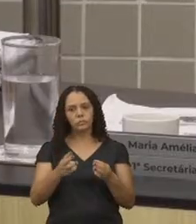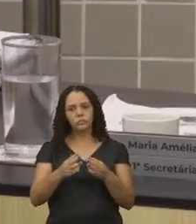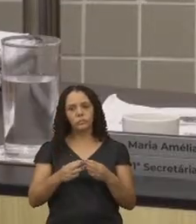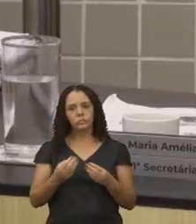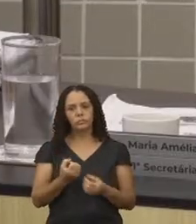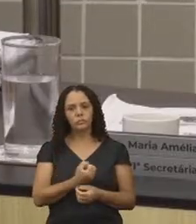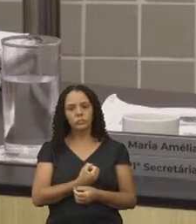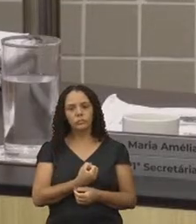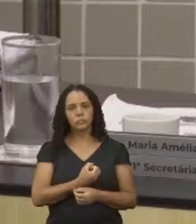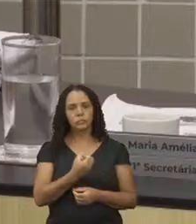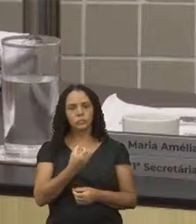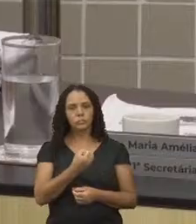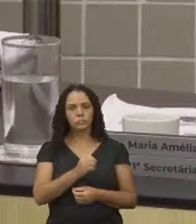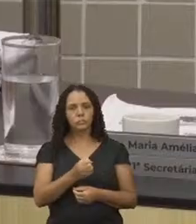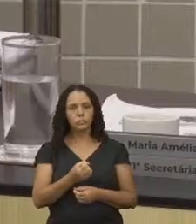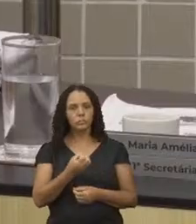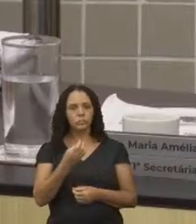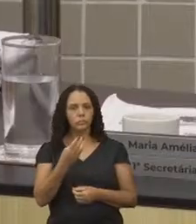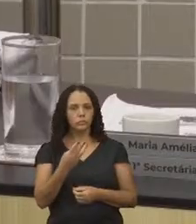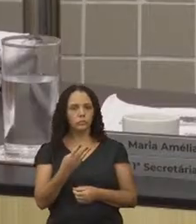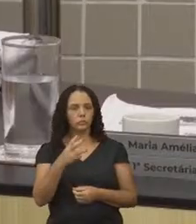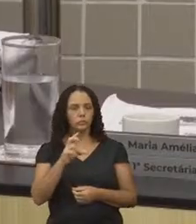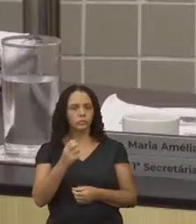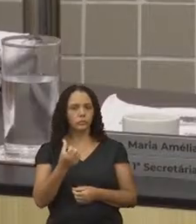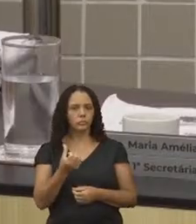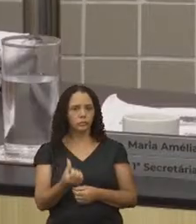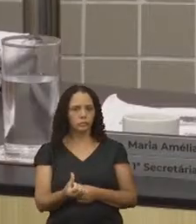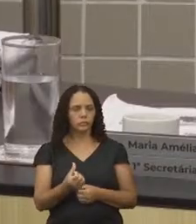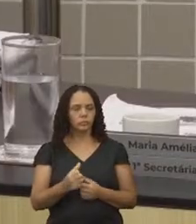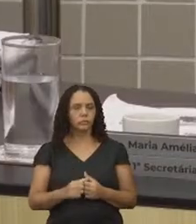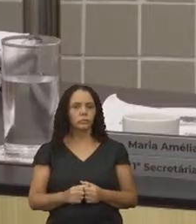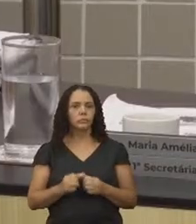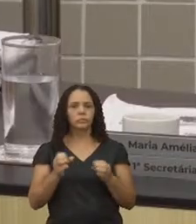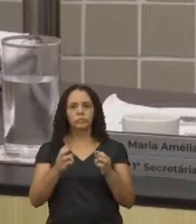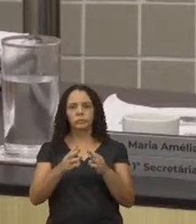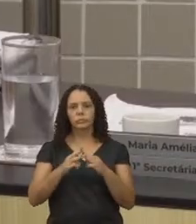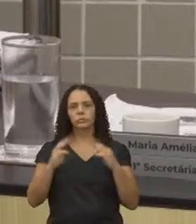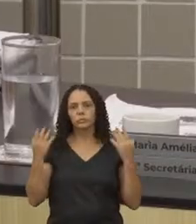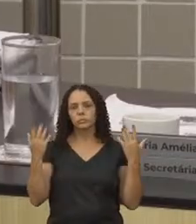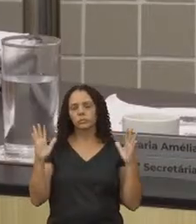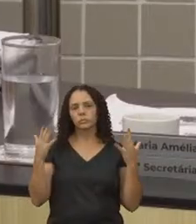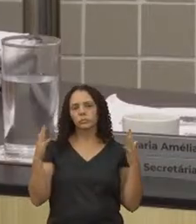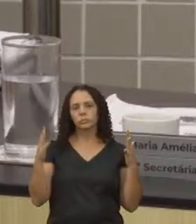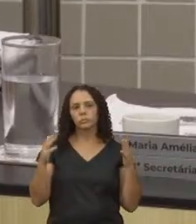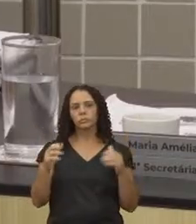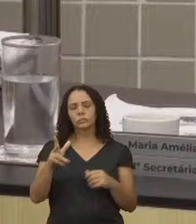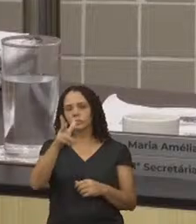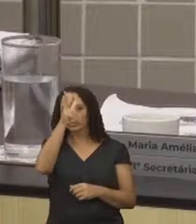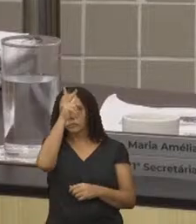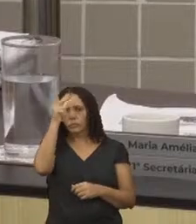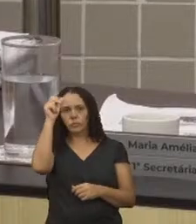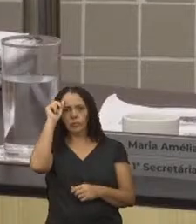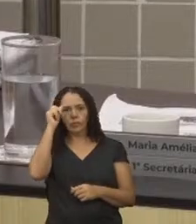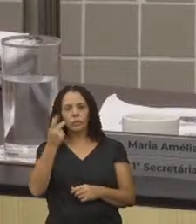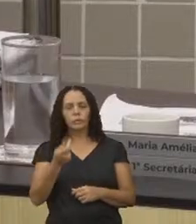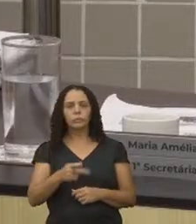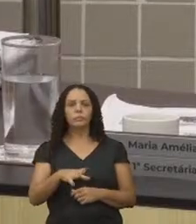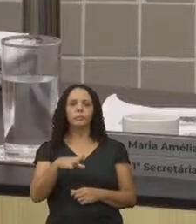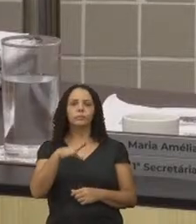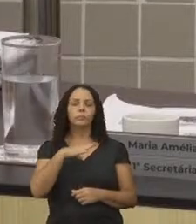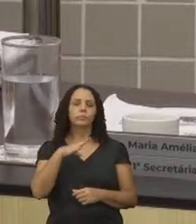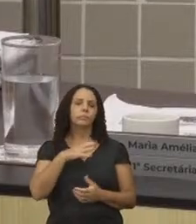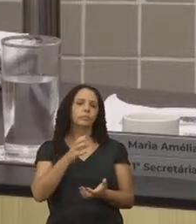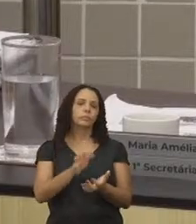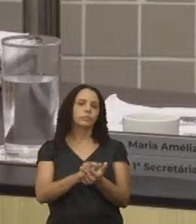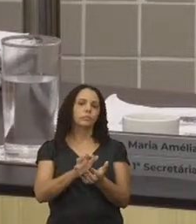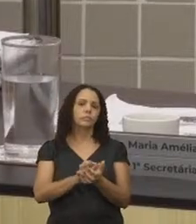Moção número 836. Moção congratulatória à Prefeitura Municipal de Jacareí e